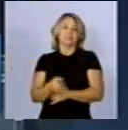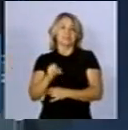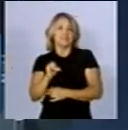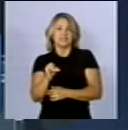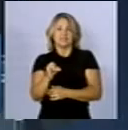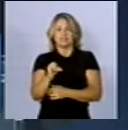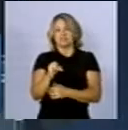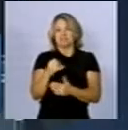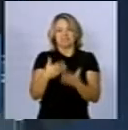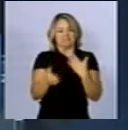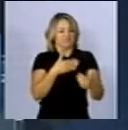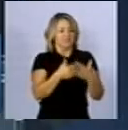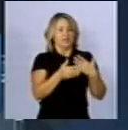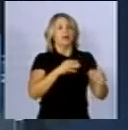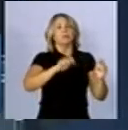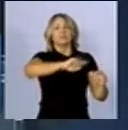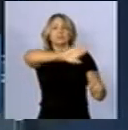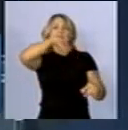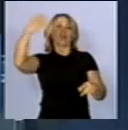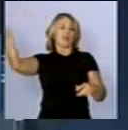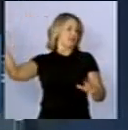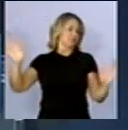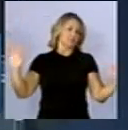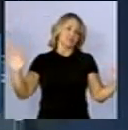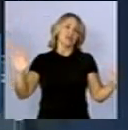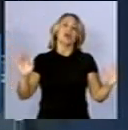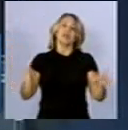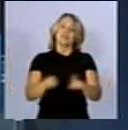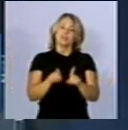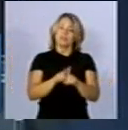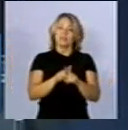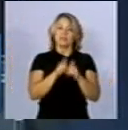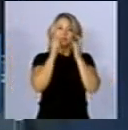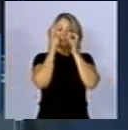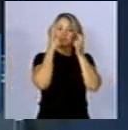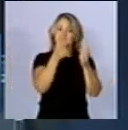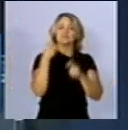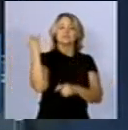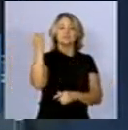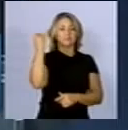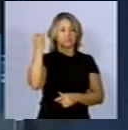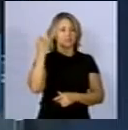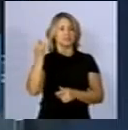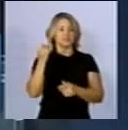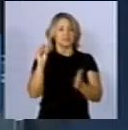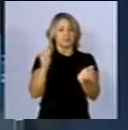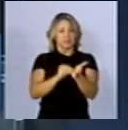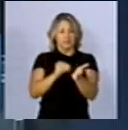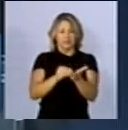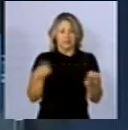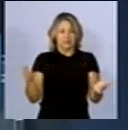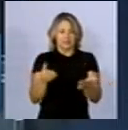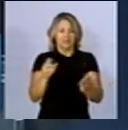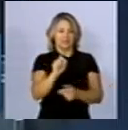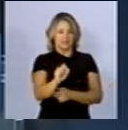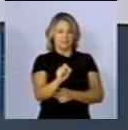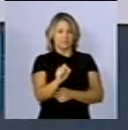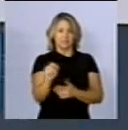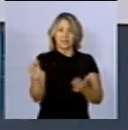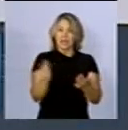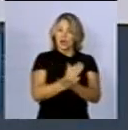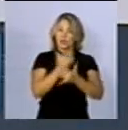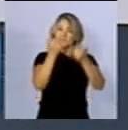estaria, estaria do outro lado, talvez. E uma observação que eu acho que é interessante, que fica faltando, é que as